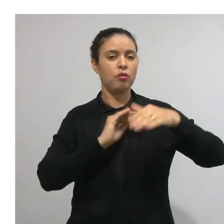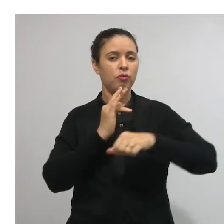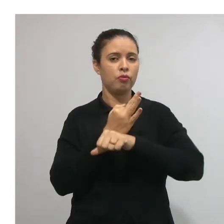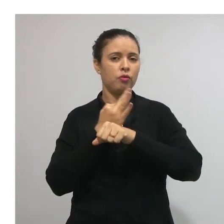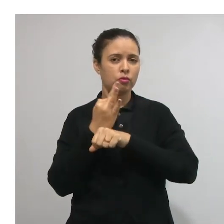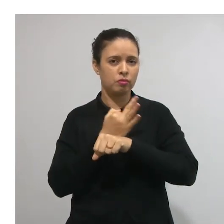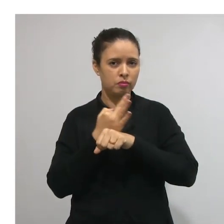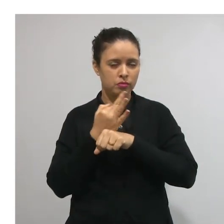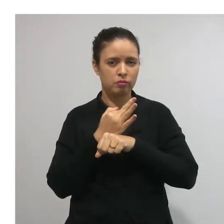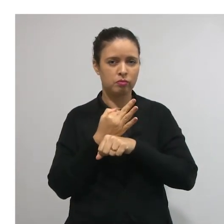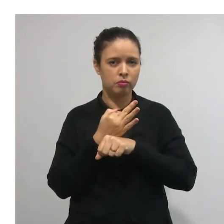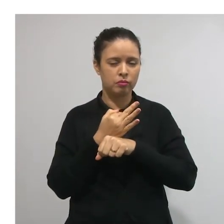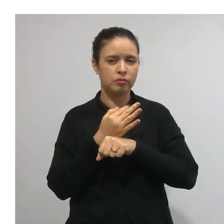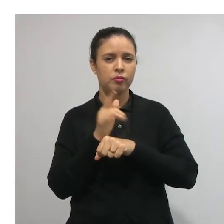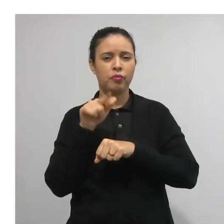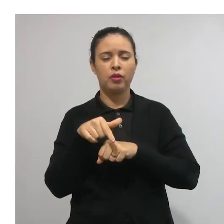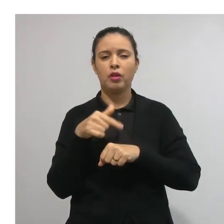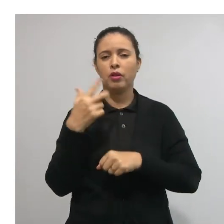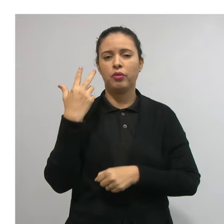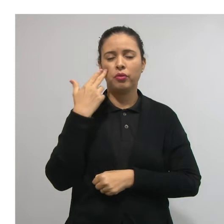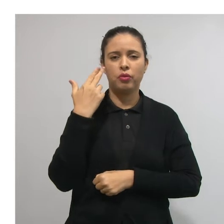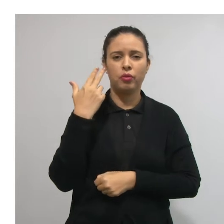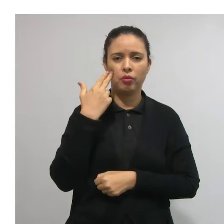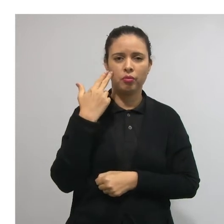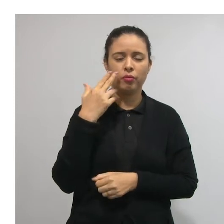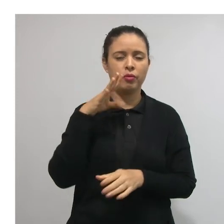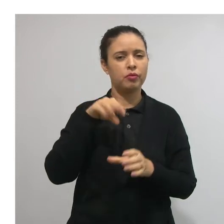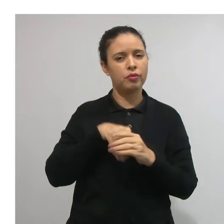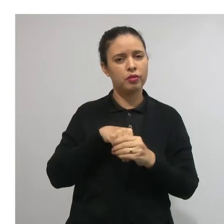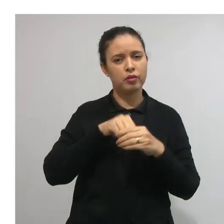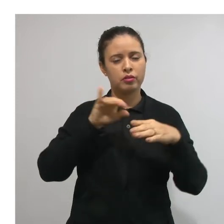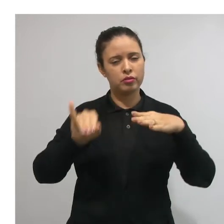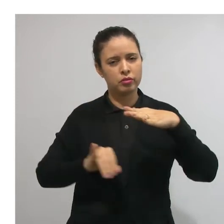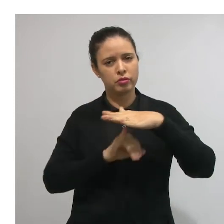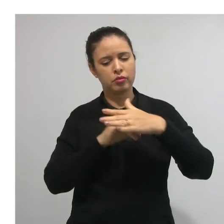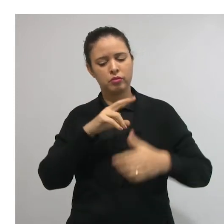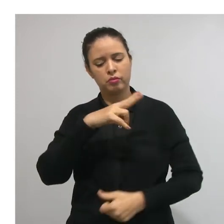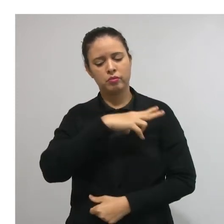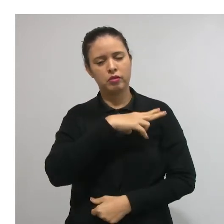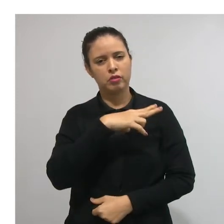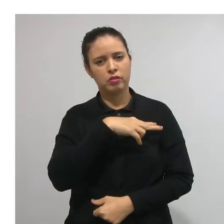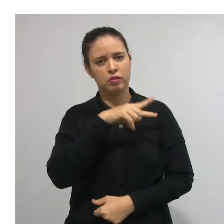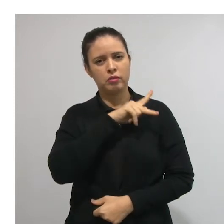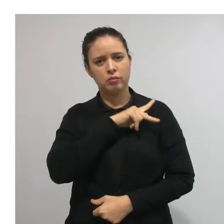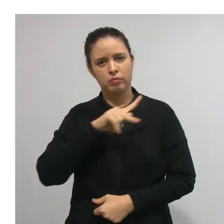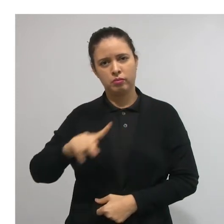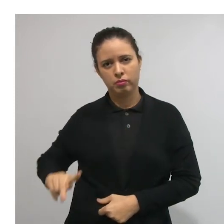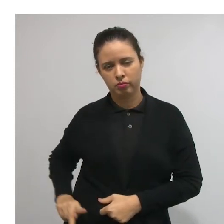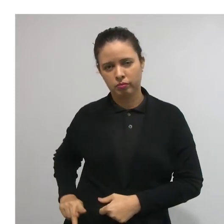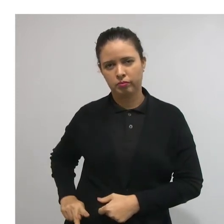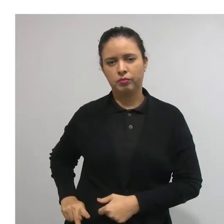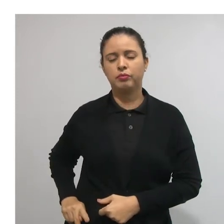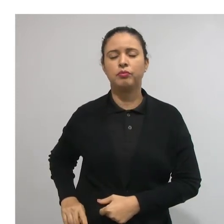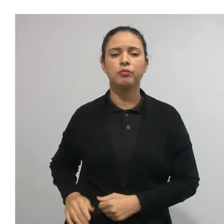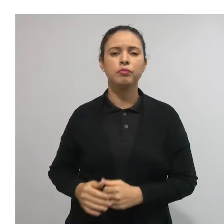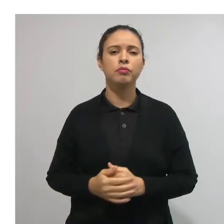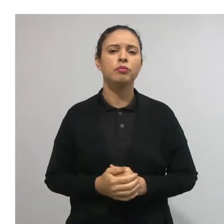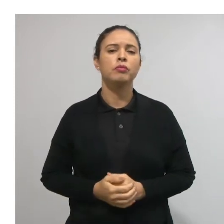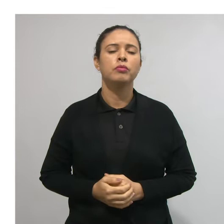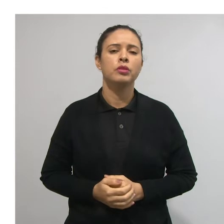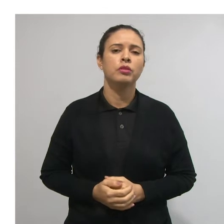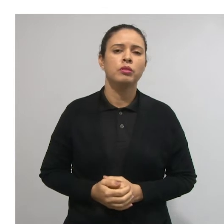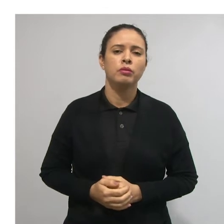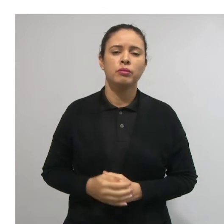formal, tipo de abordagem comum de se ver tanto no privado quanto no público. Por mais importantes que sejam os processos, o